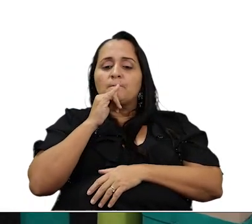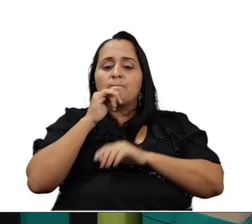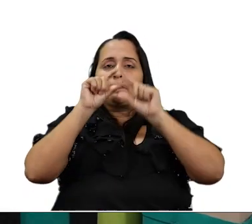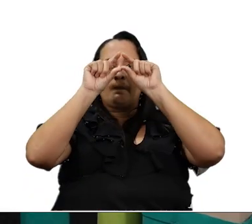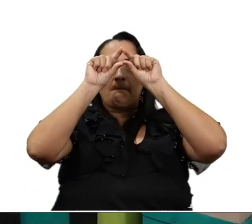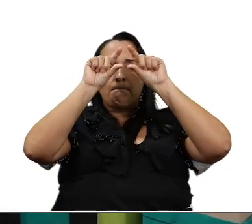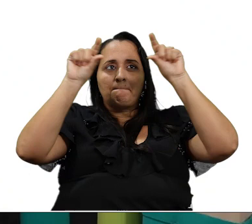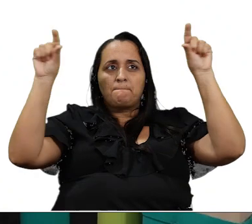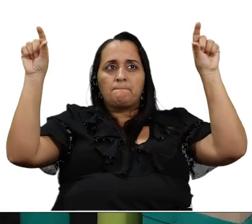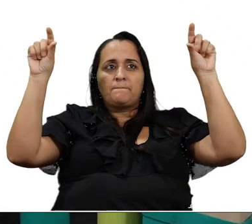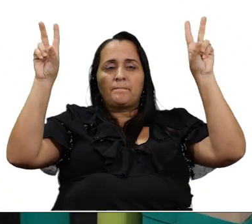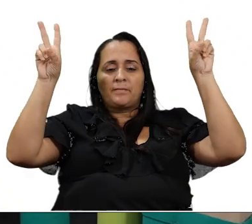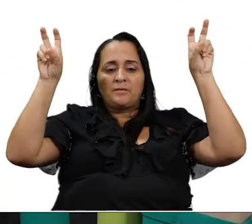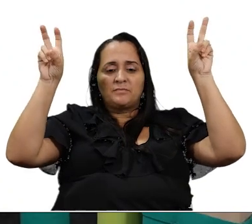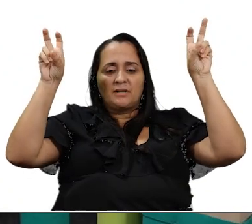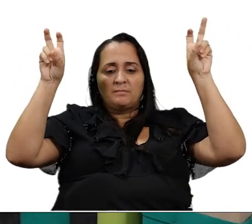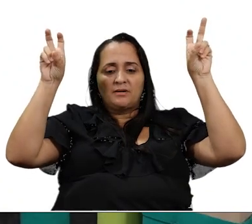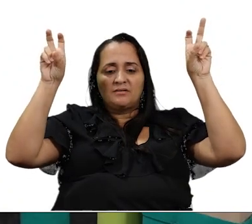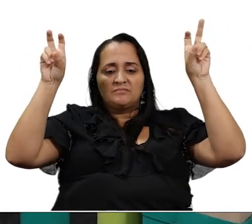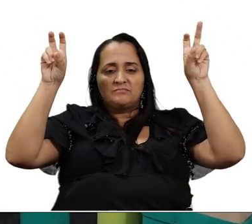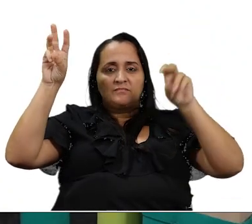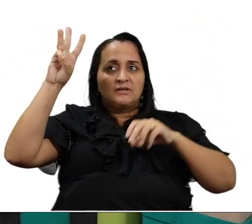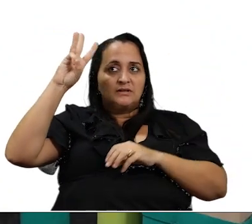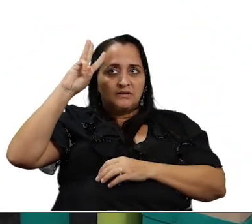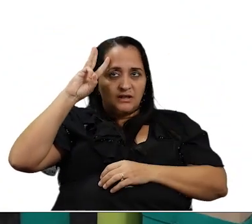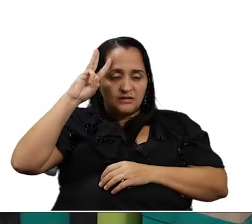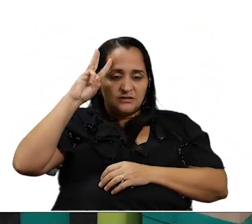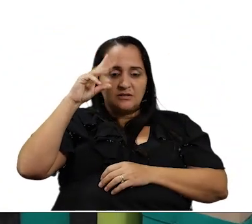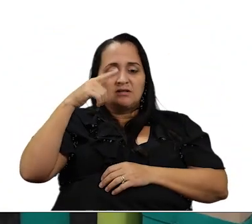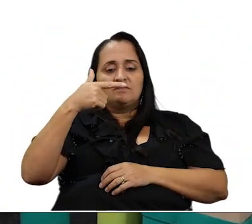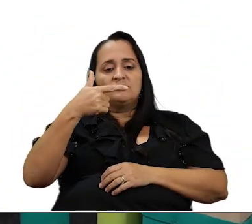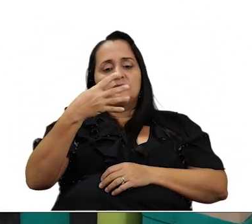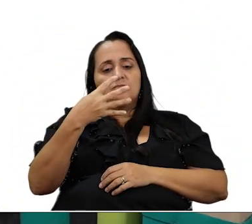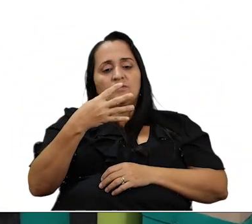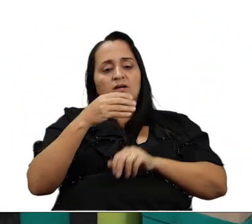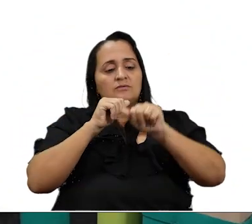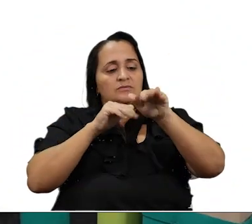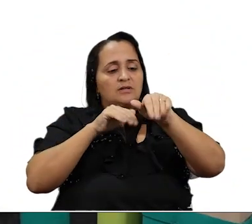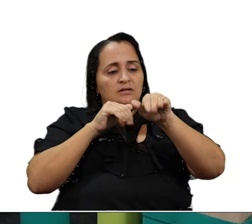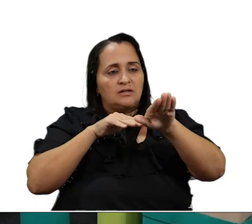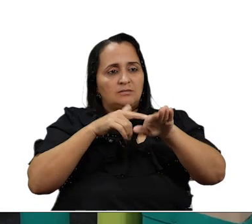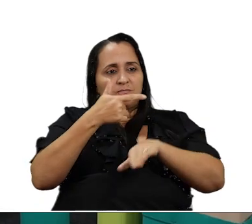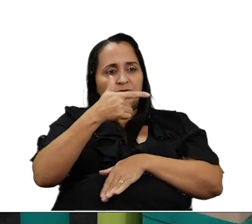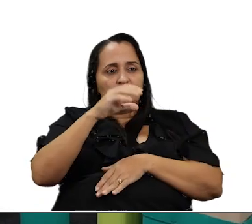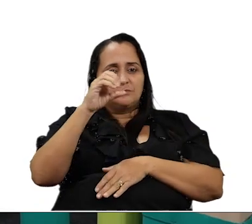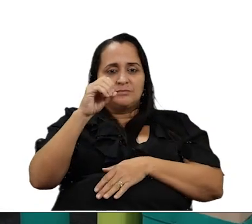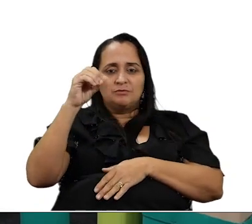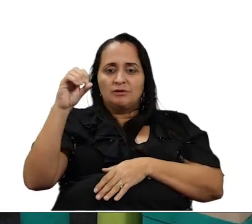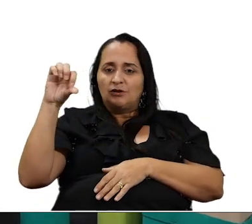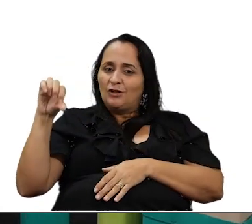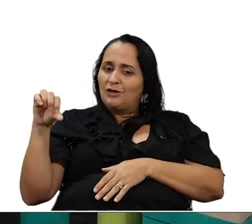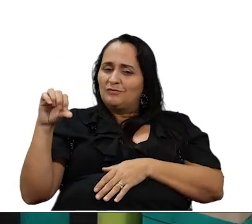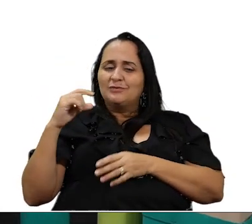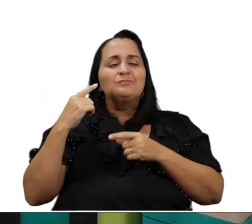Essa informação aqui em cima, terça, 24 de setembro de 2009. Para quê? A pessoa que fez esse texto